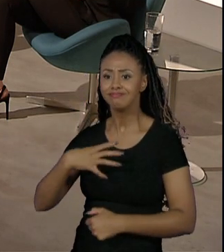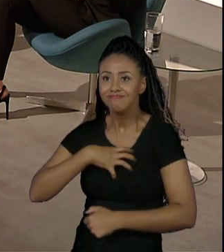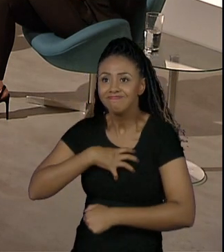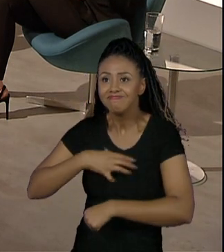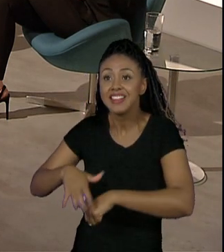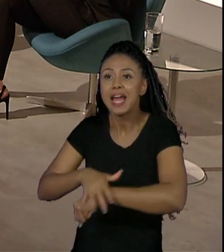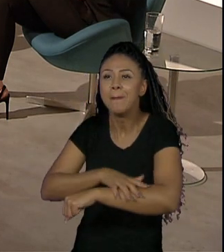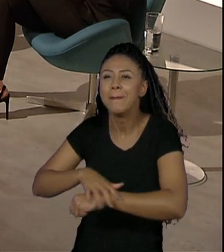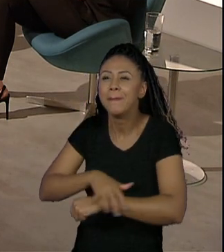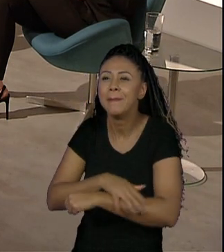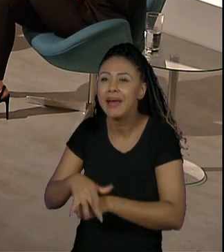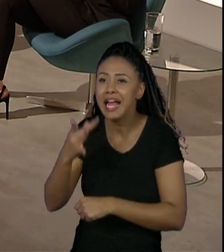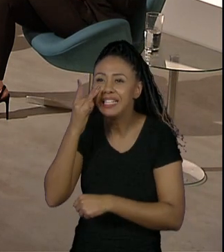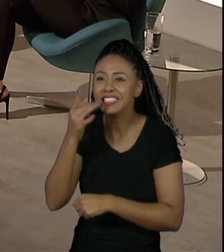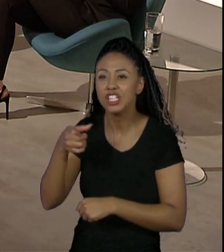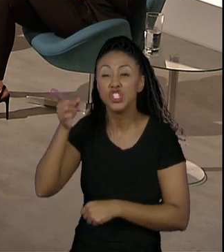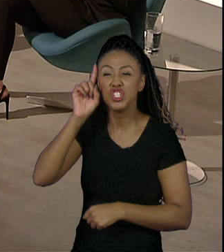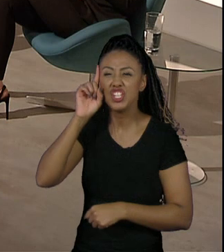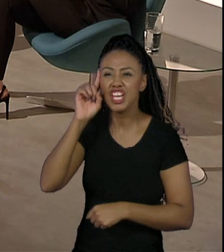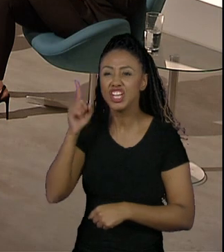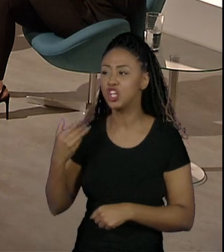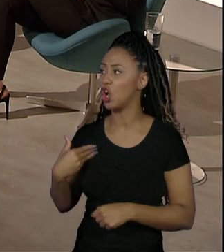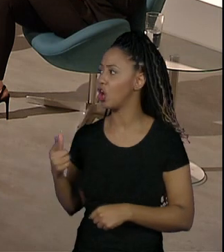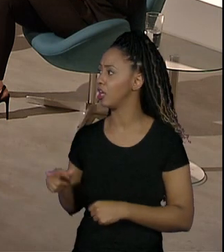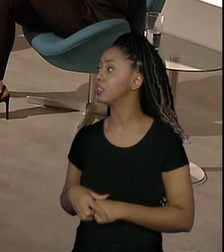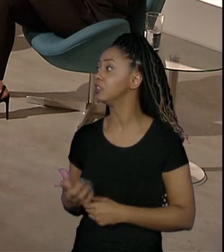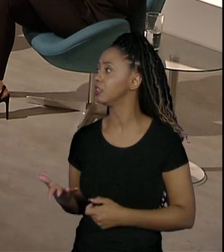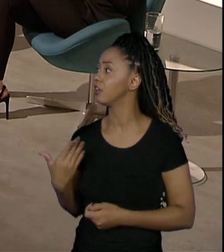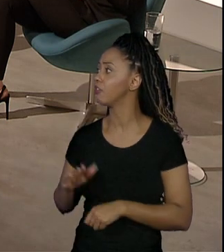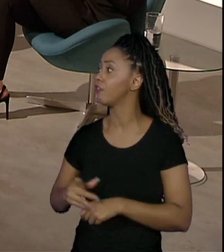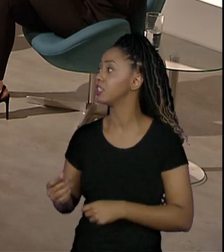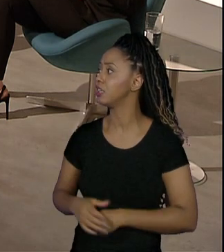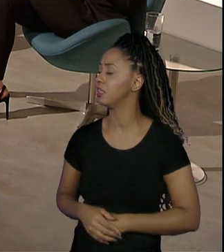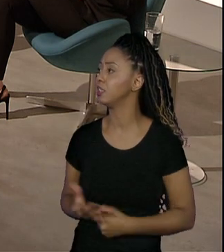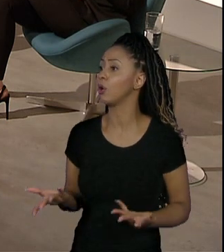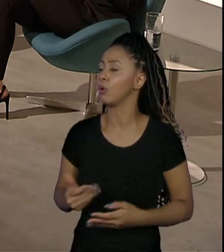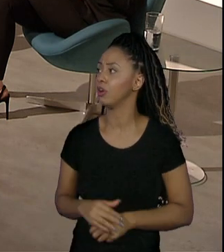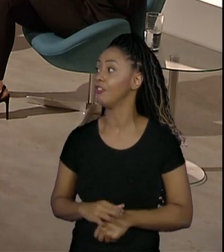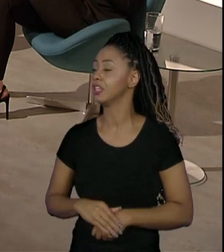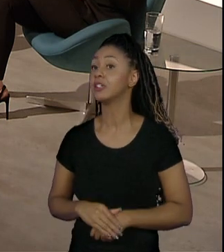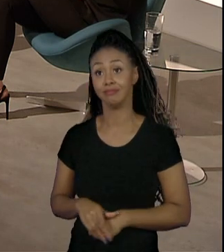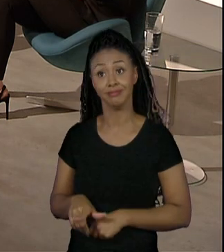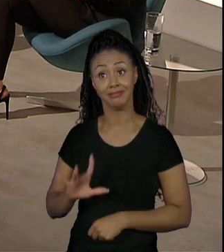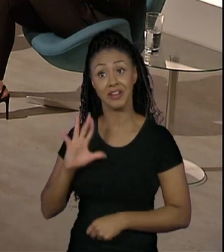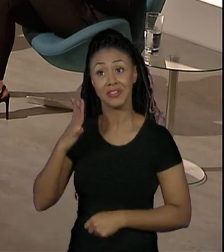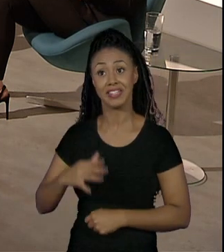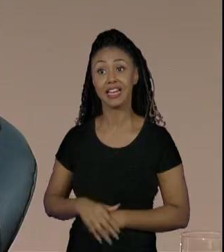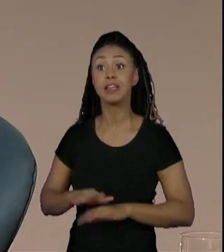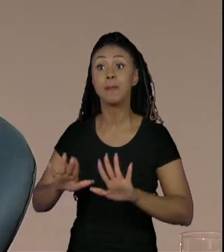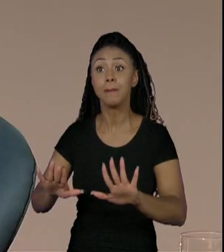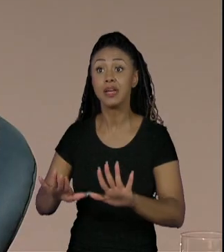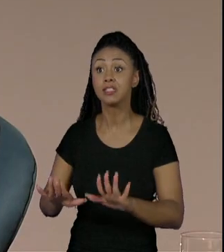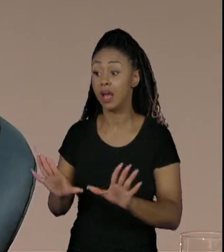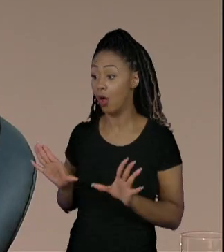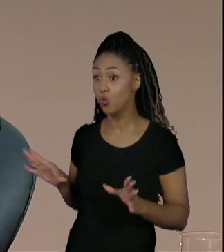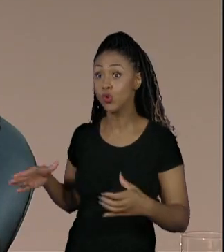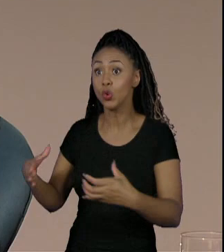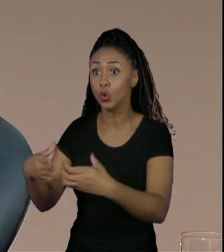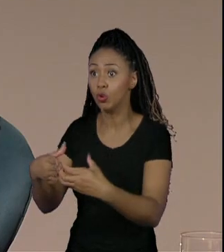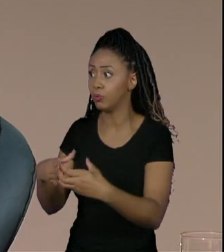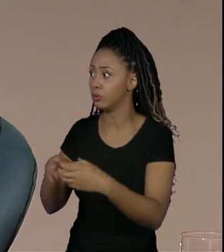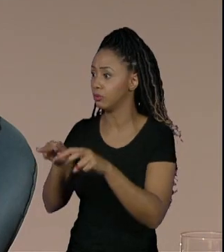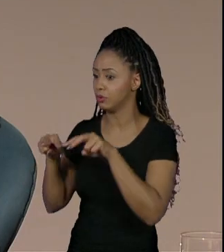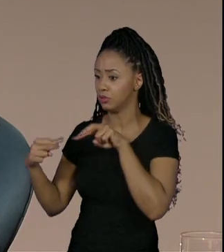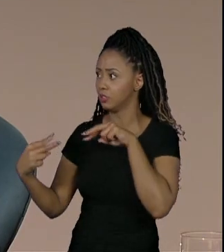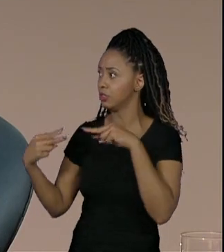Sabe aquela coisa do dia a dia que você olha para o seu colega e você fala assim, não sei o que fazer e agora para onde eu vou? Então, só que ele vai olhar isso para o time, o time